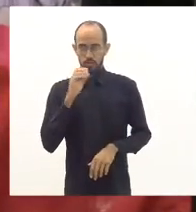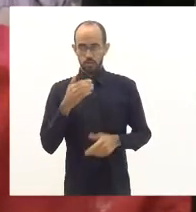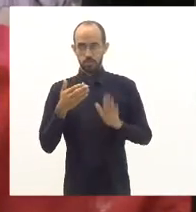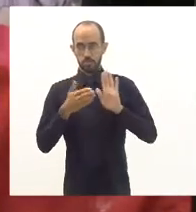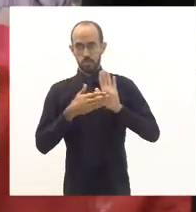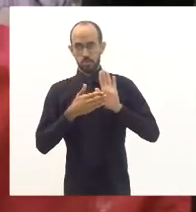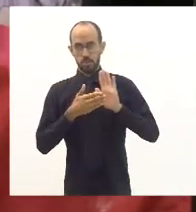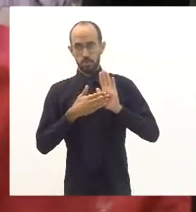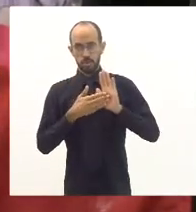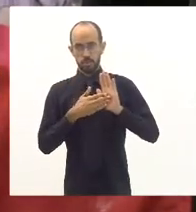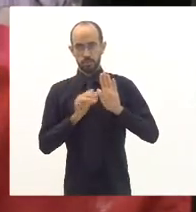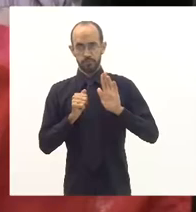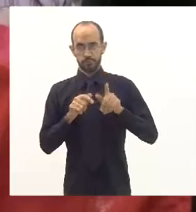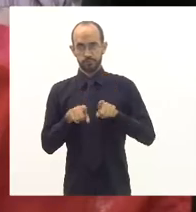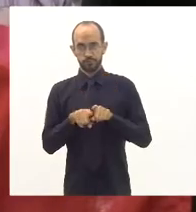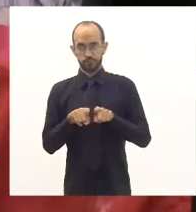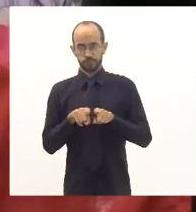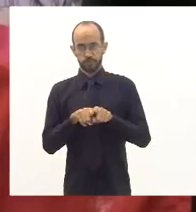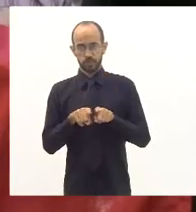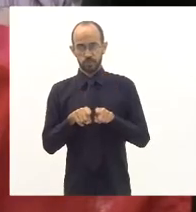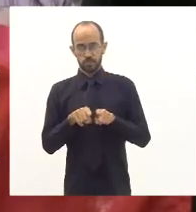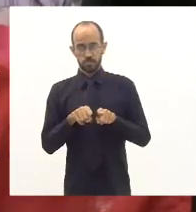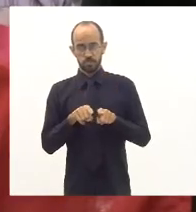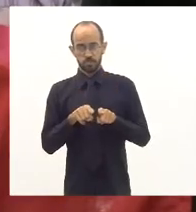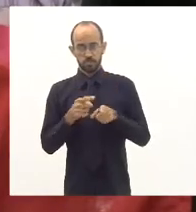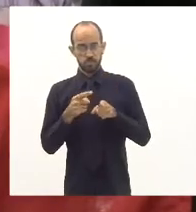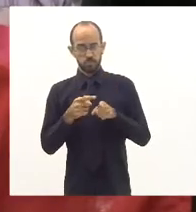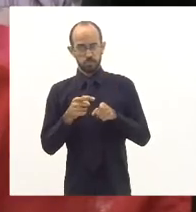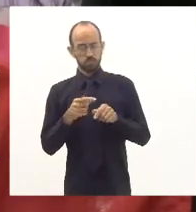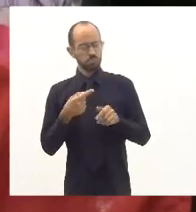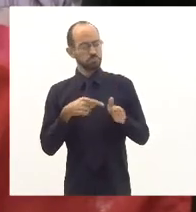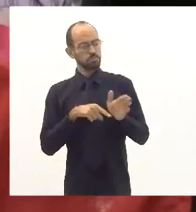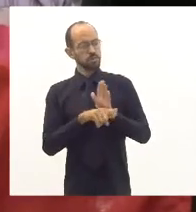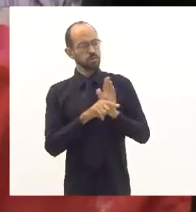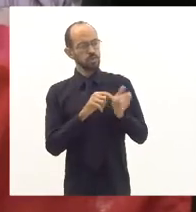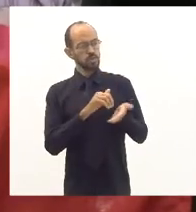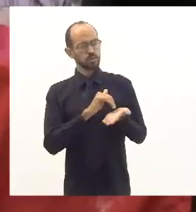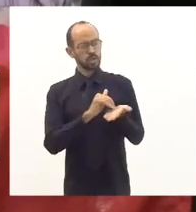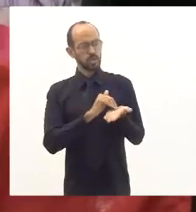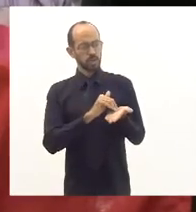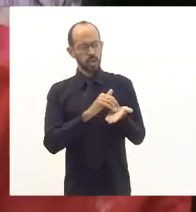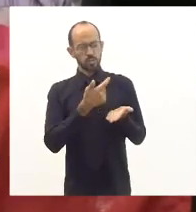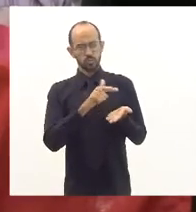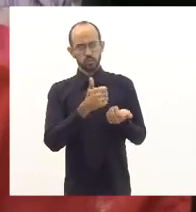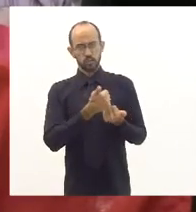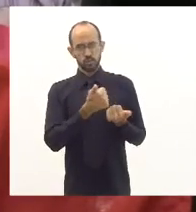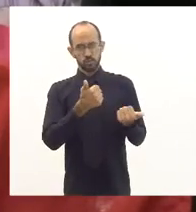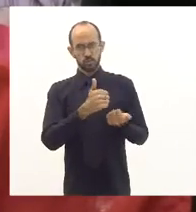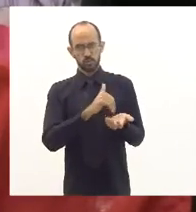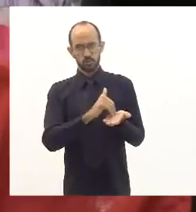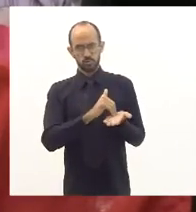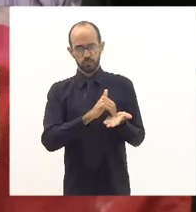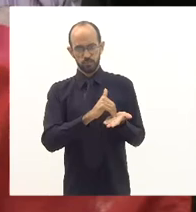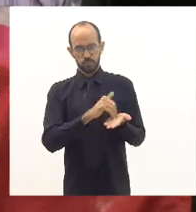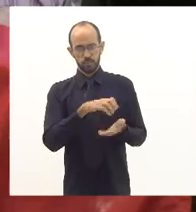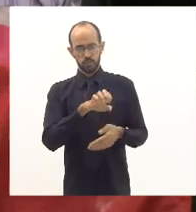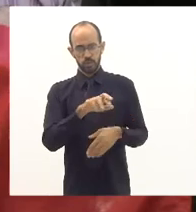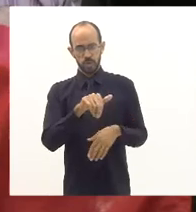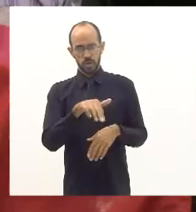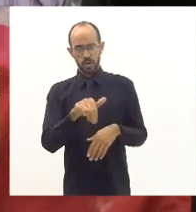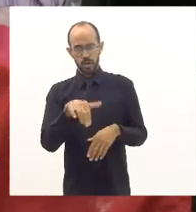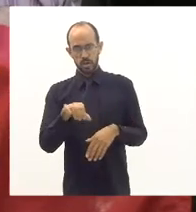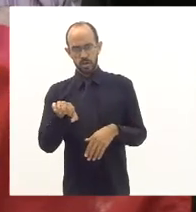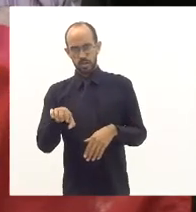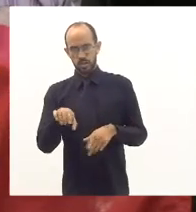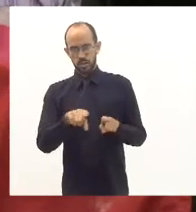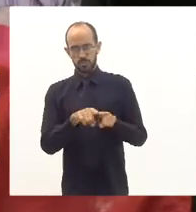rapidamente, eu queria provocar o secretário, provocar a subsecretária que está aqui e demais, o Hernani também, de talvez trabalhar a